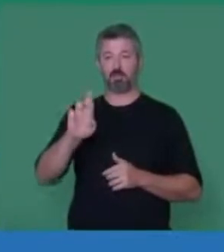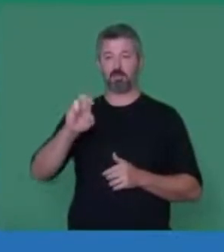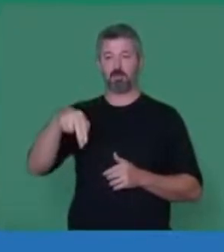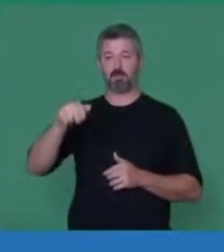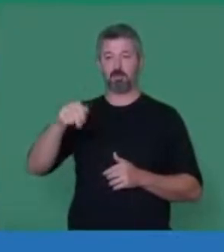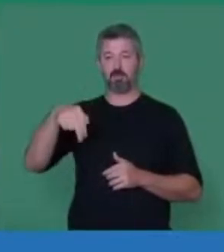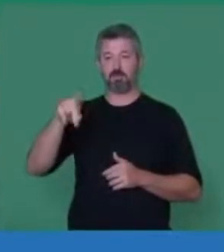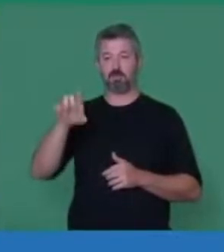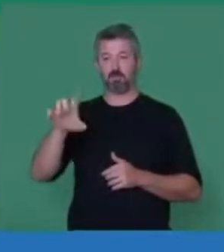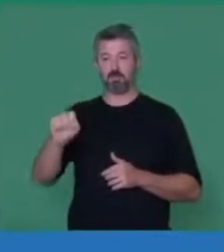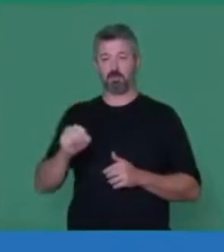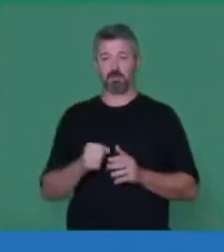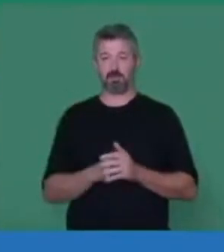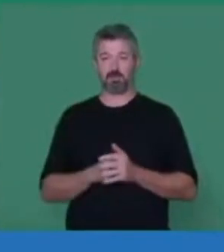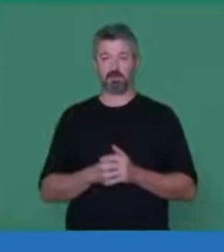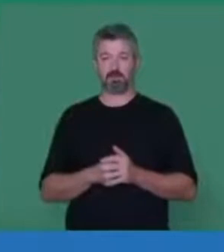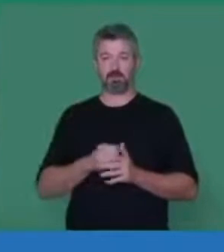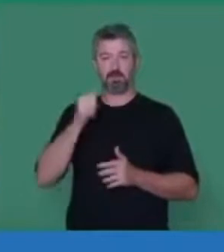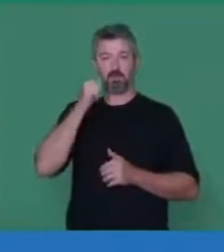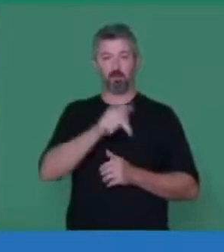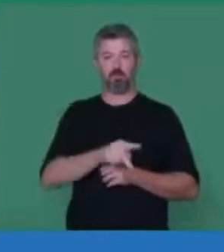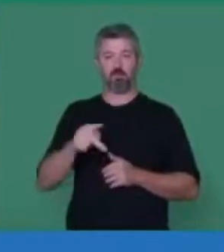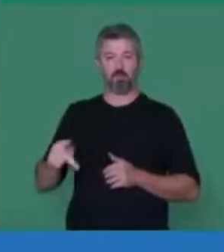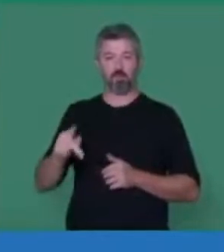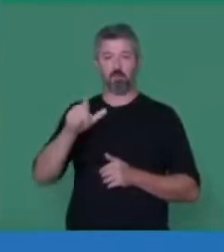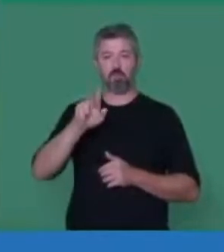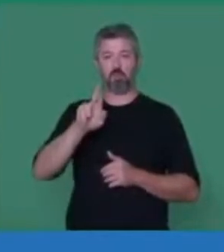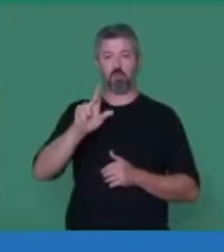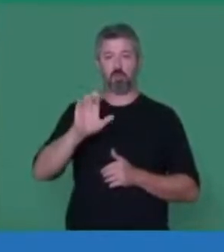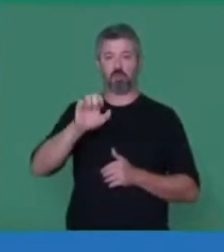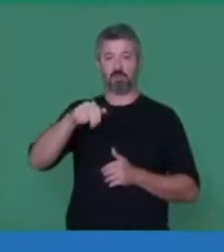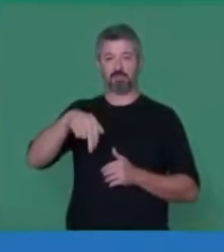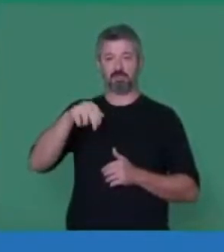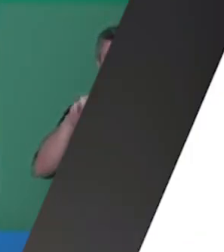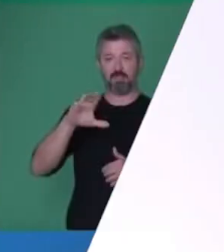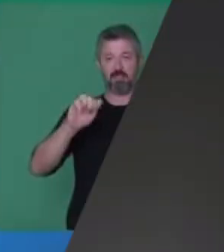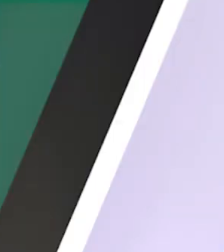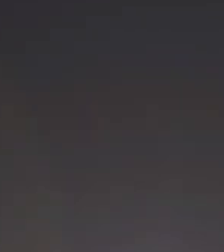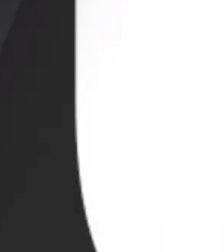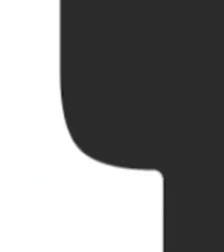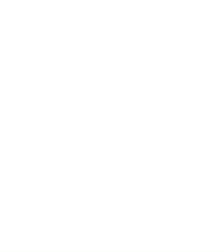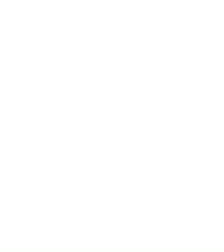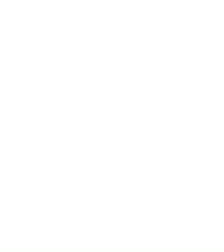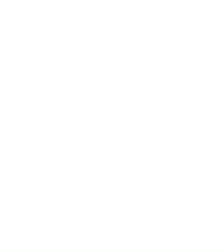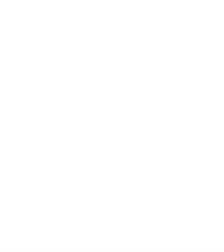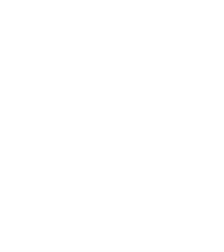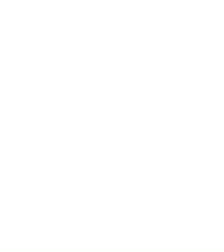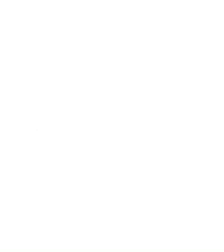Deputada professora Luciene Cavalcante.